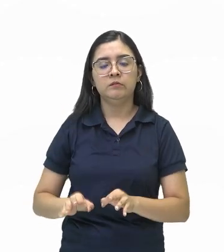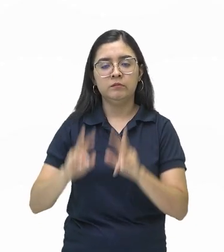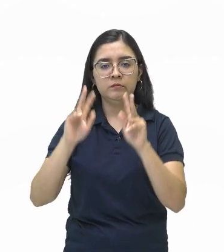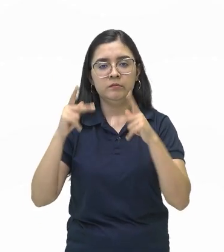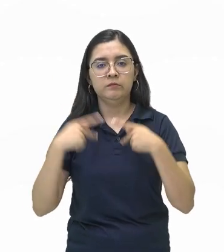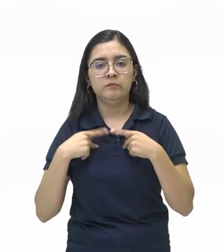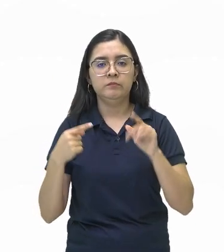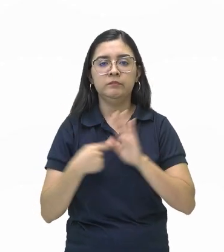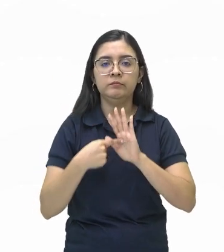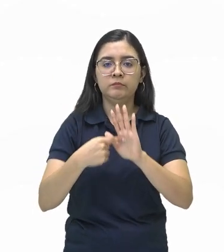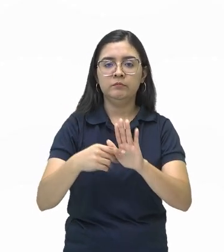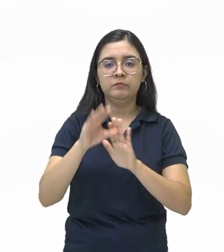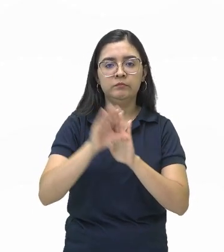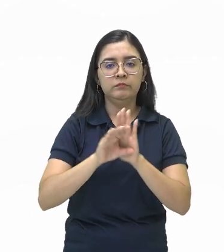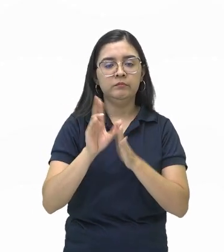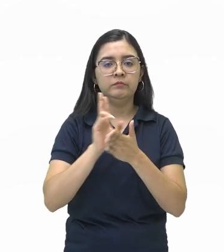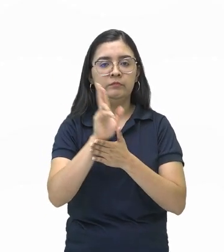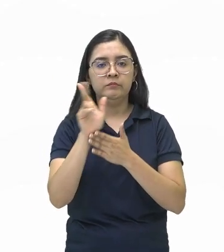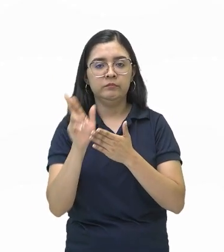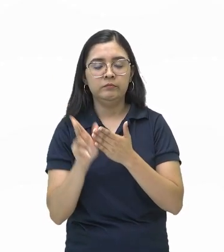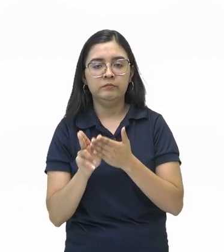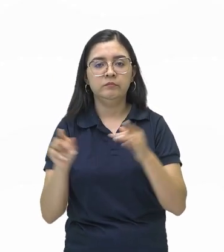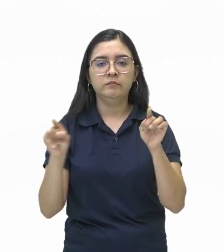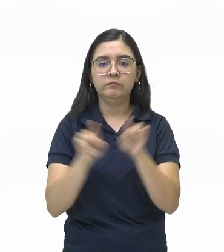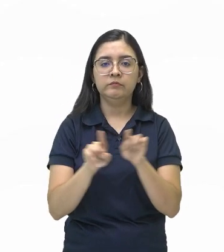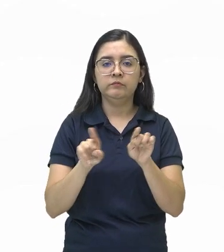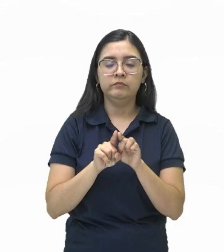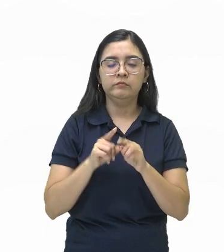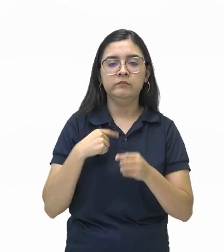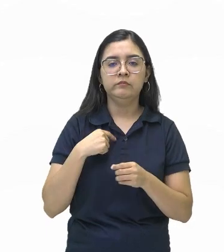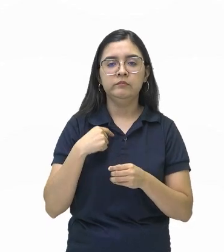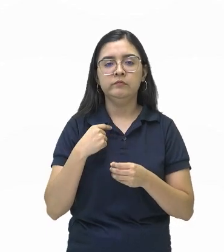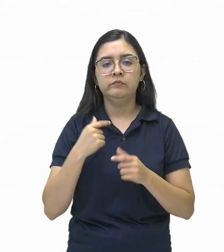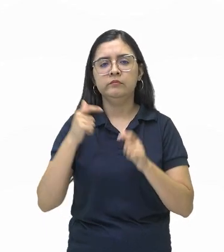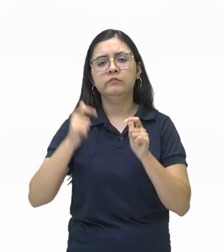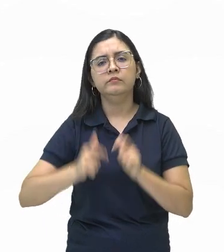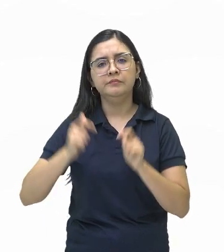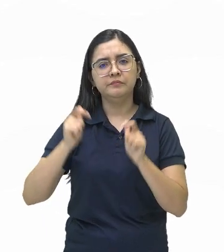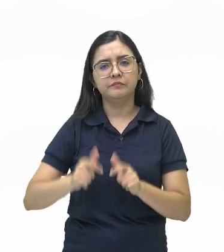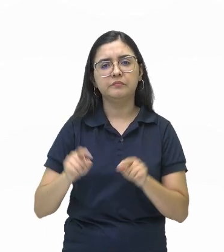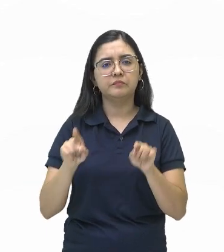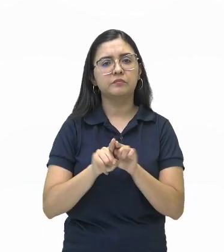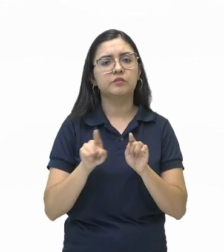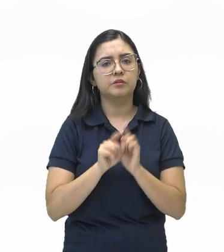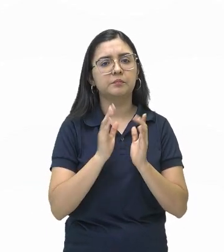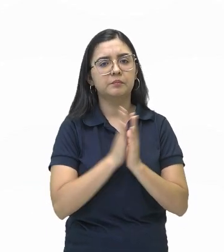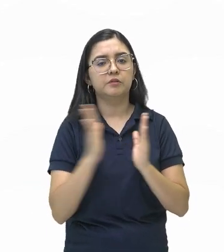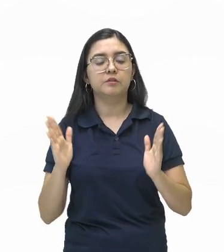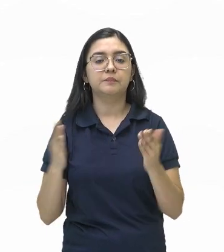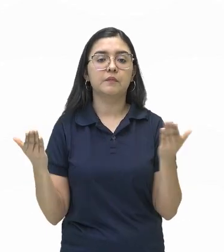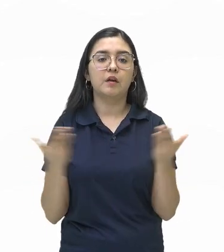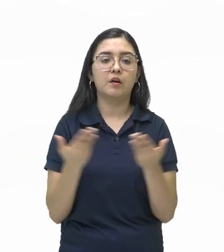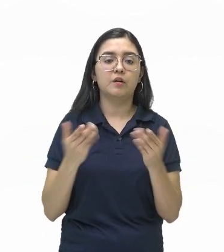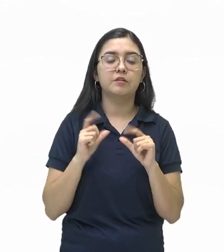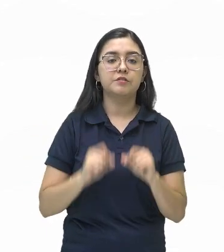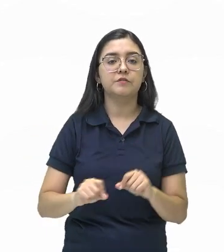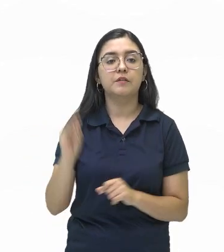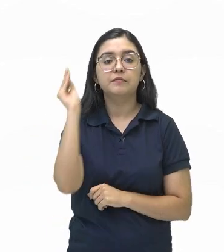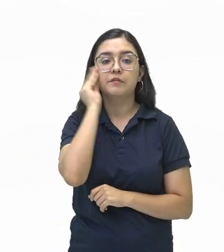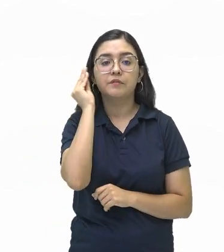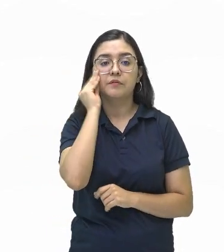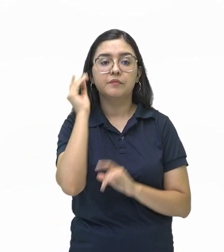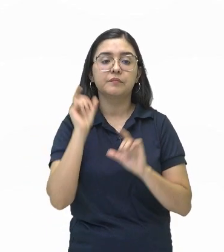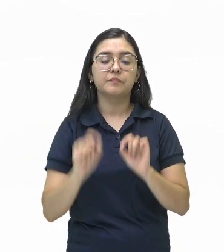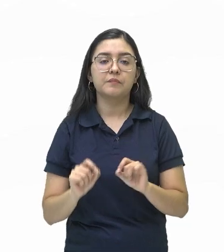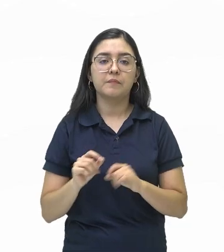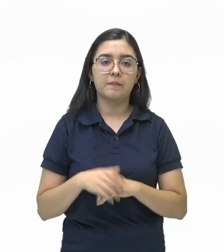os conceitos aqui, buscamos de onde veio todo esse processo aí, né? E agora a gente está tentando mostrar aqui o